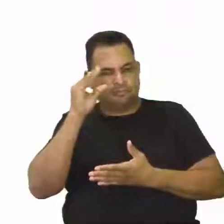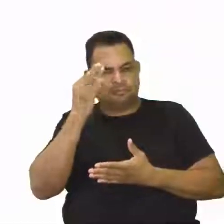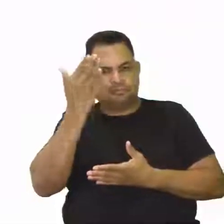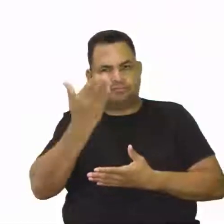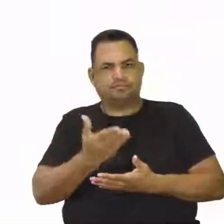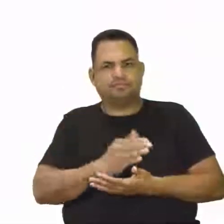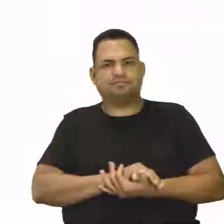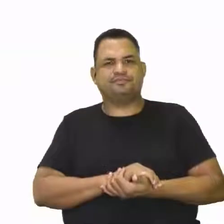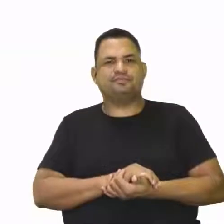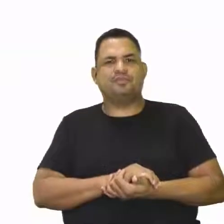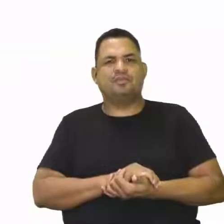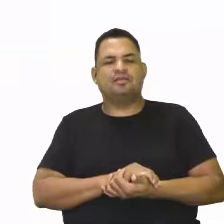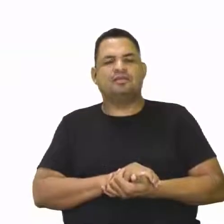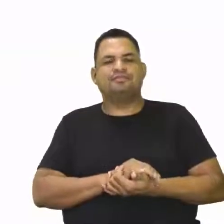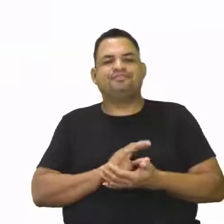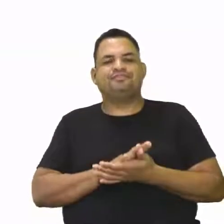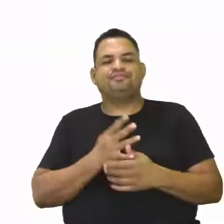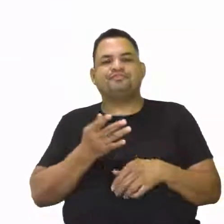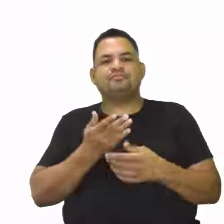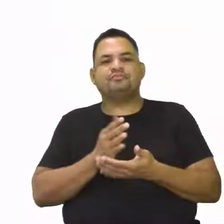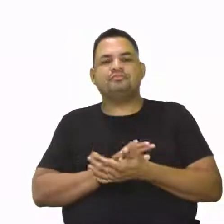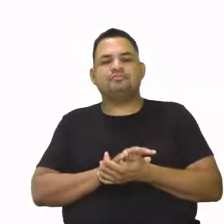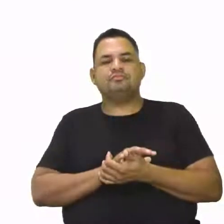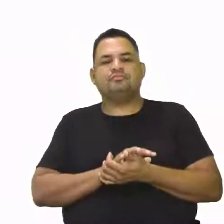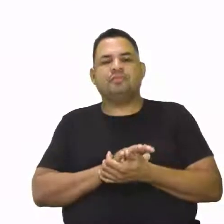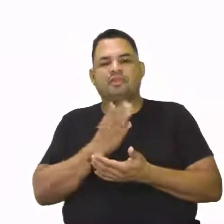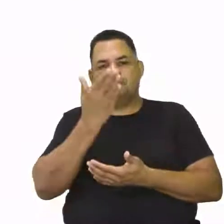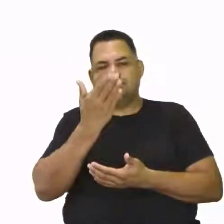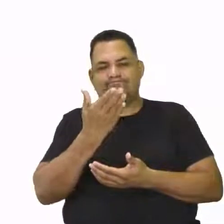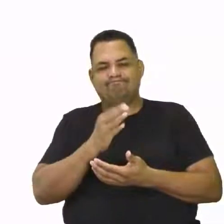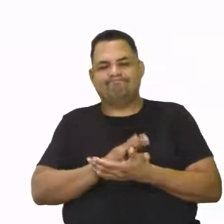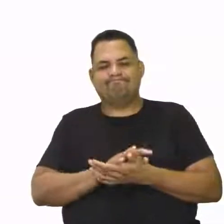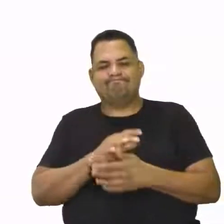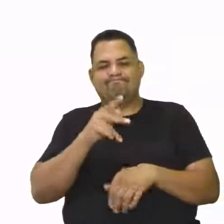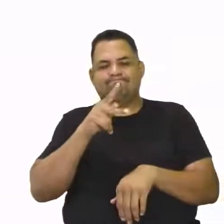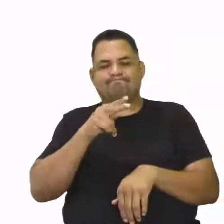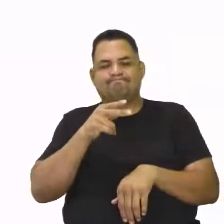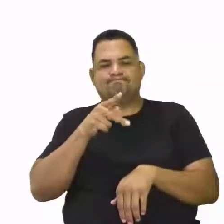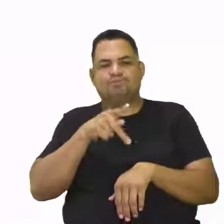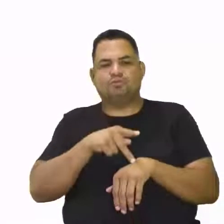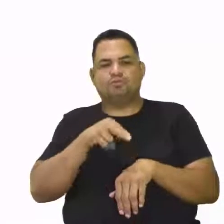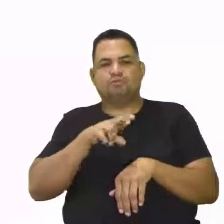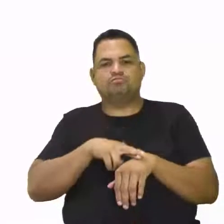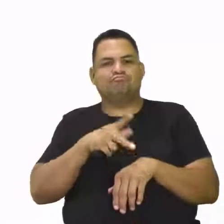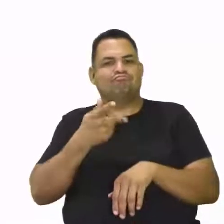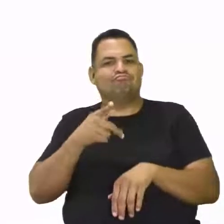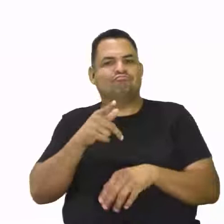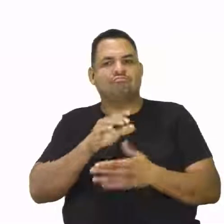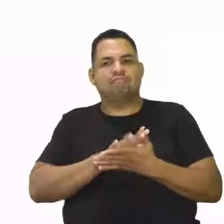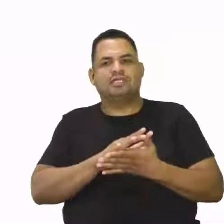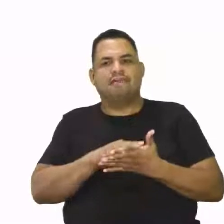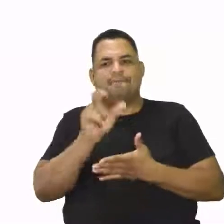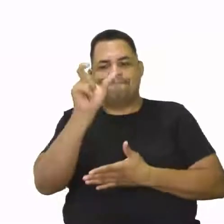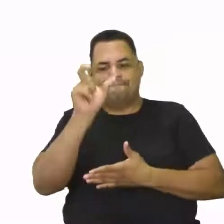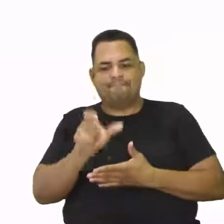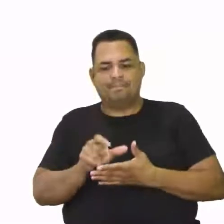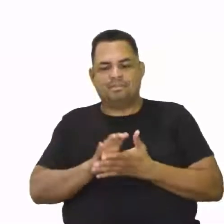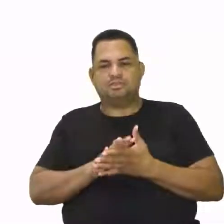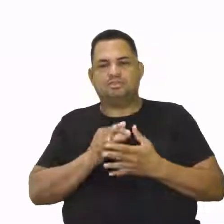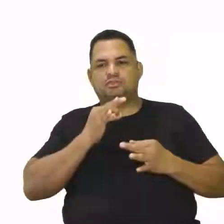curiosidades sobre Porto Rico. Então, vamos lá. Porto Rico é um território sem personalidade jurídica, gente. Por